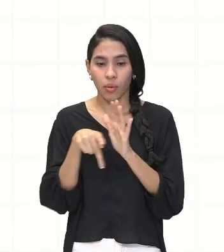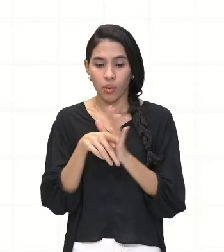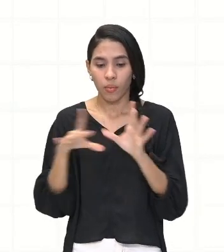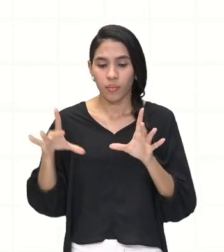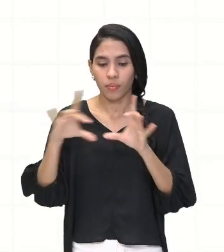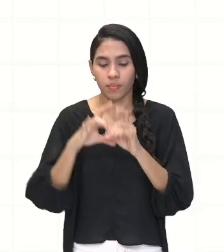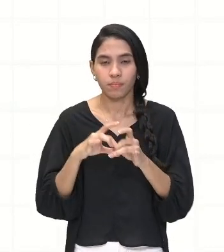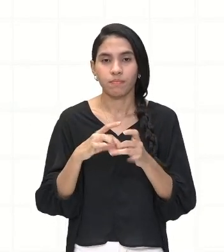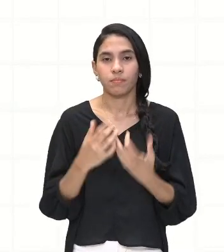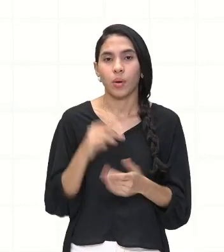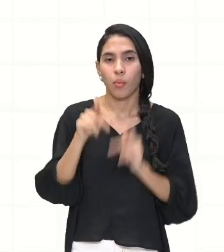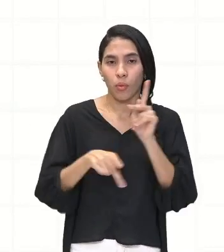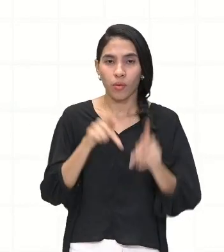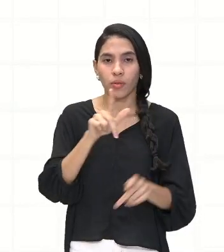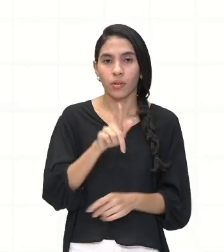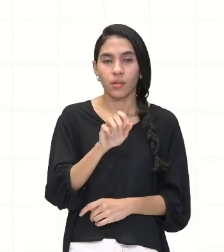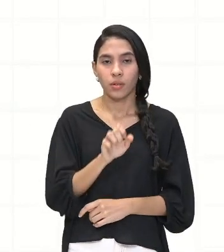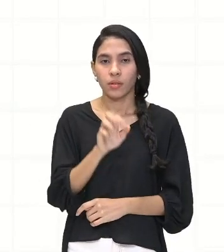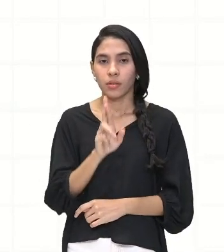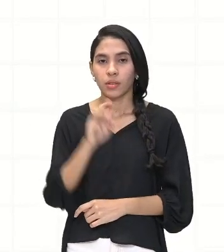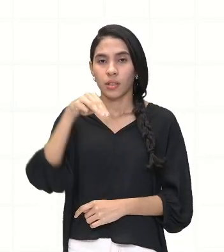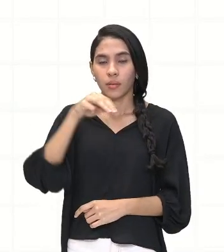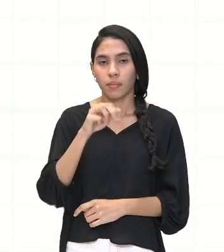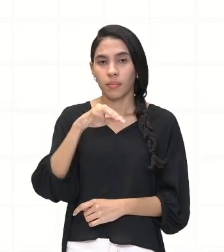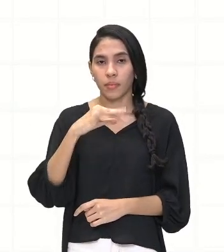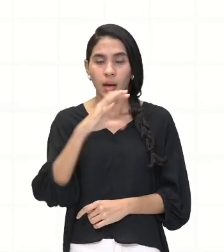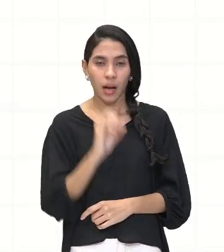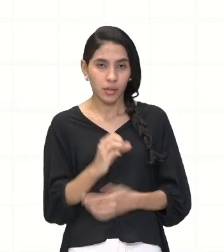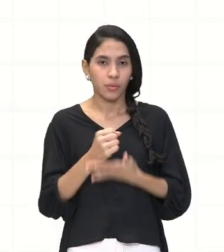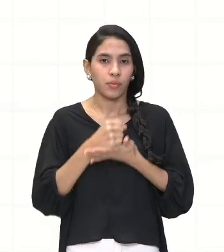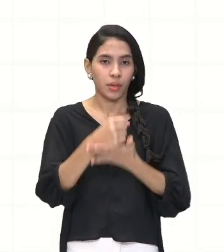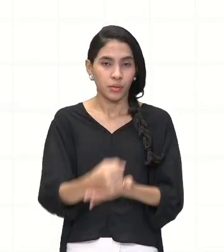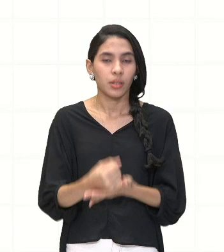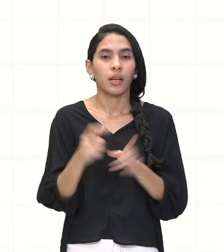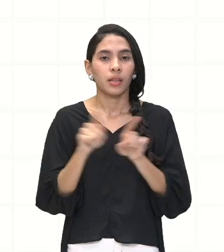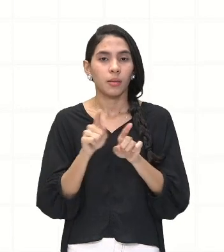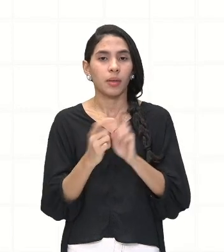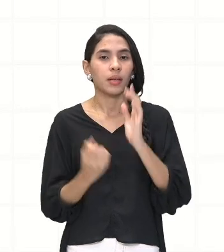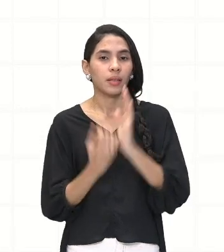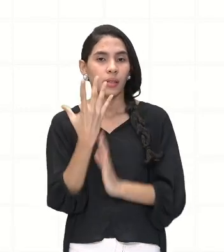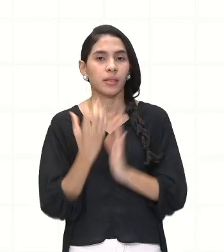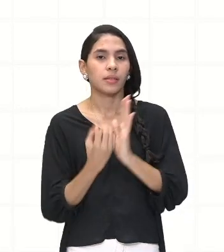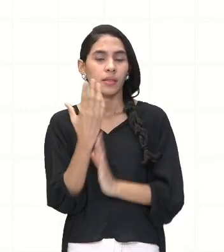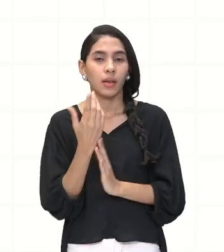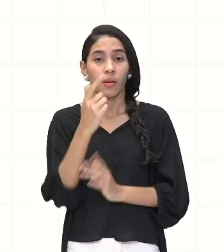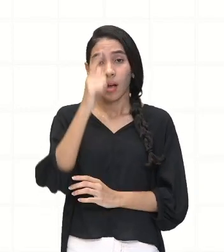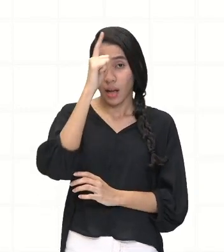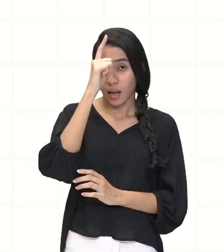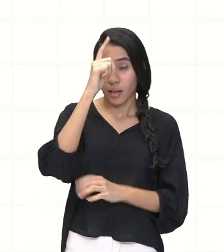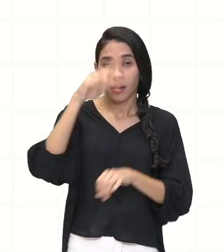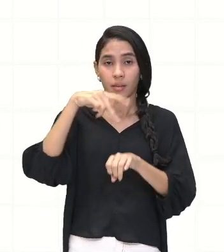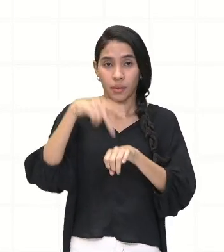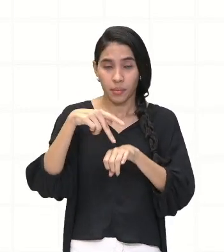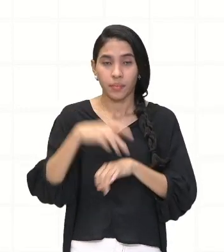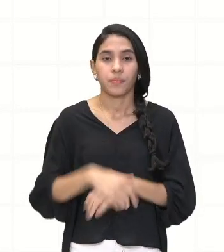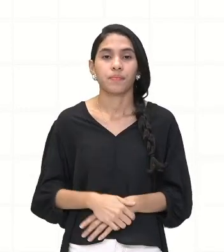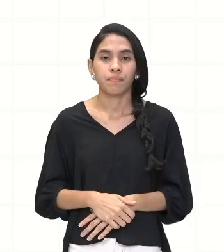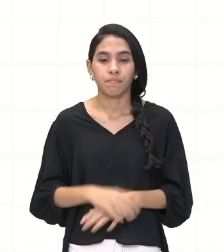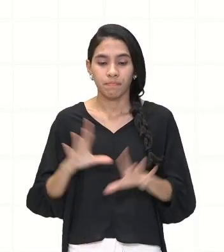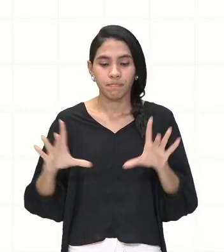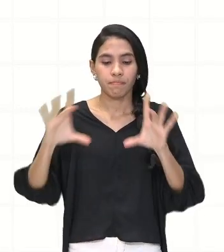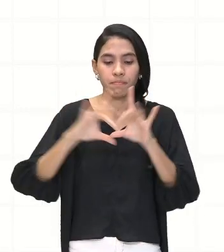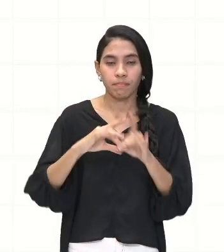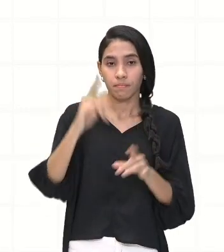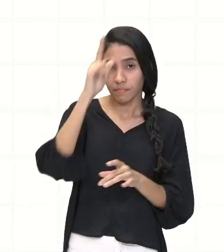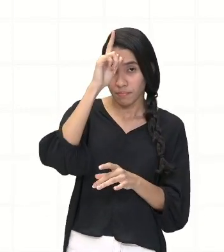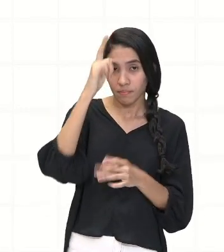povo germânico, e isso vai contribuir para a formação da Alemanha. Então, essa unificação da Alemanha,